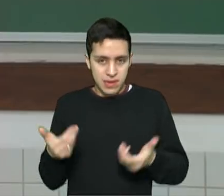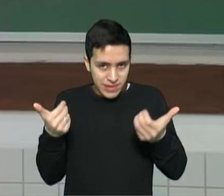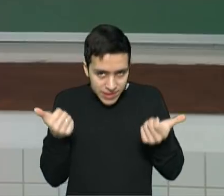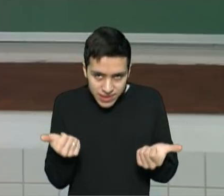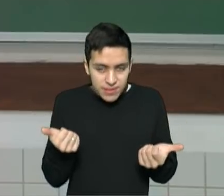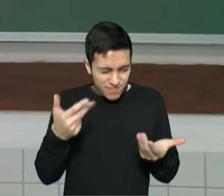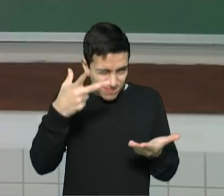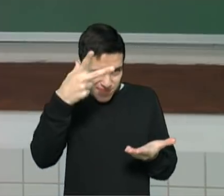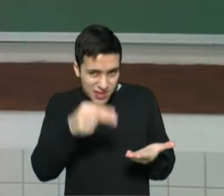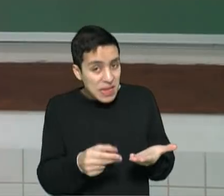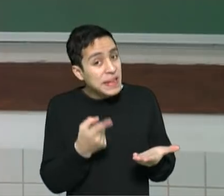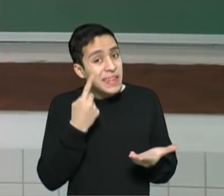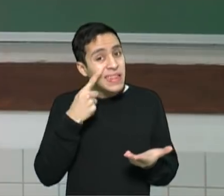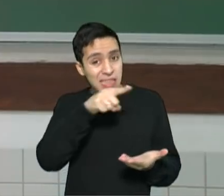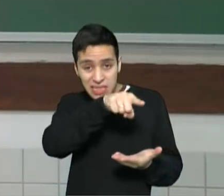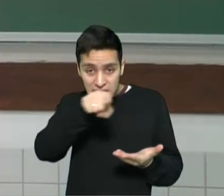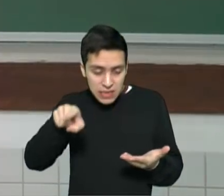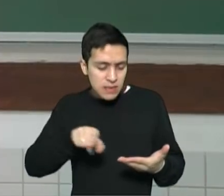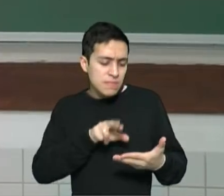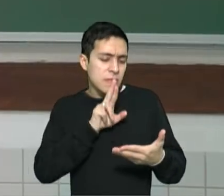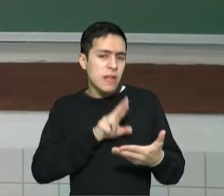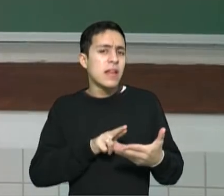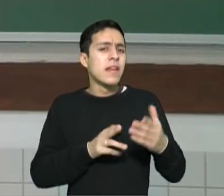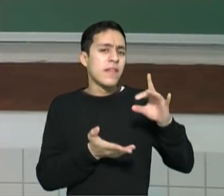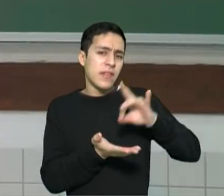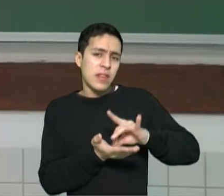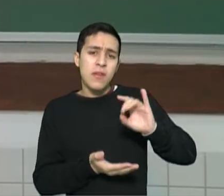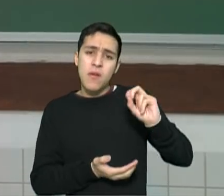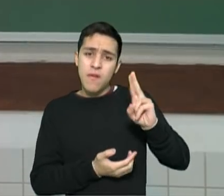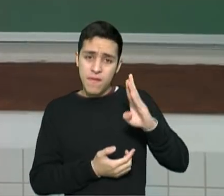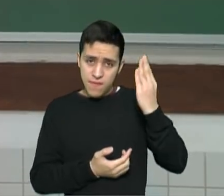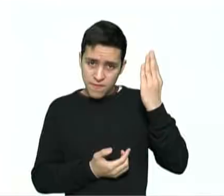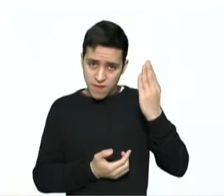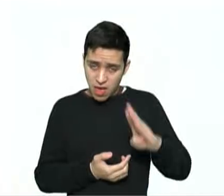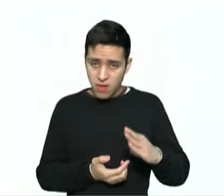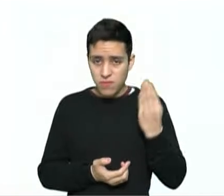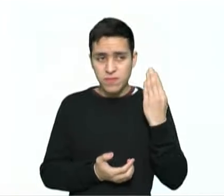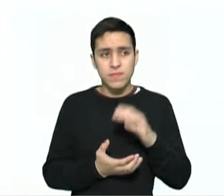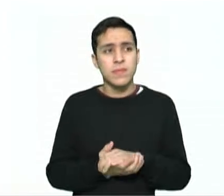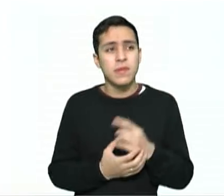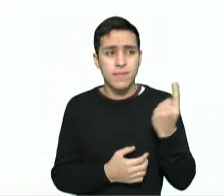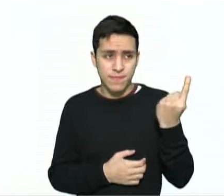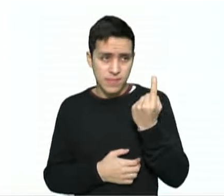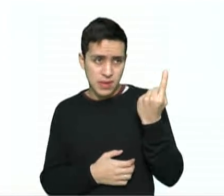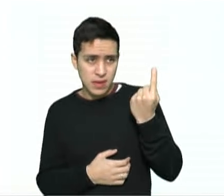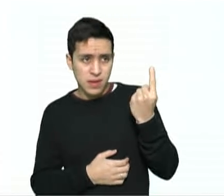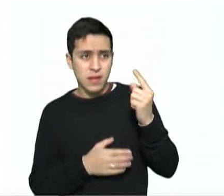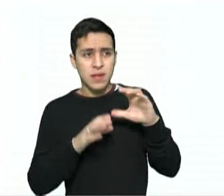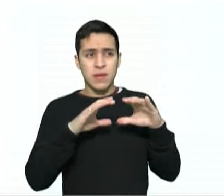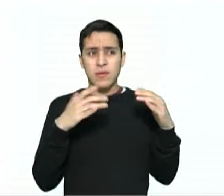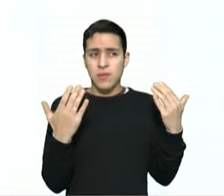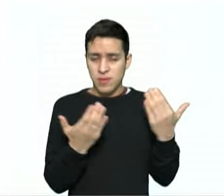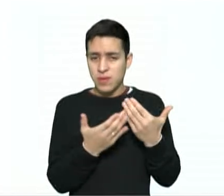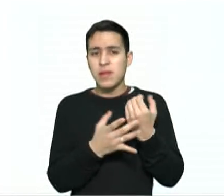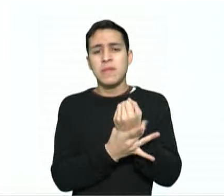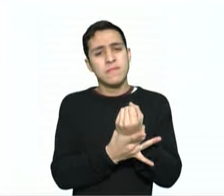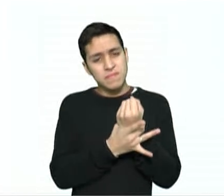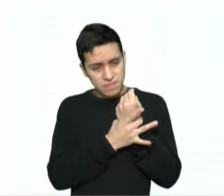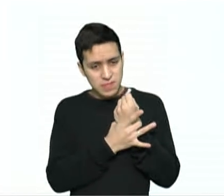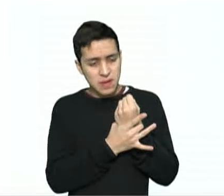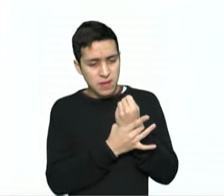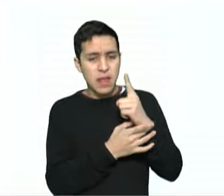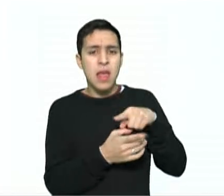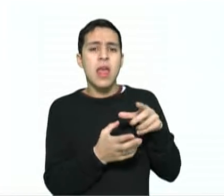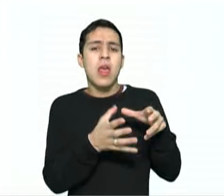Então vamos lá, pessoal, vamos ver se vocês colocaram verdadeiro ou falso. Na primeira, sim, a organização do Conselho de Segurança é o órgão